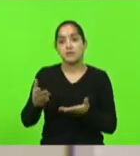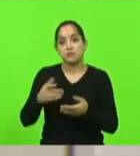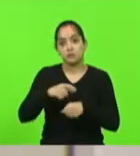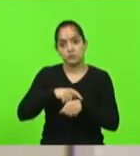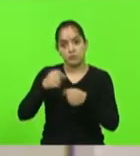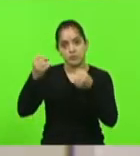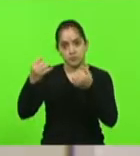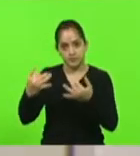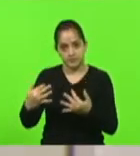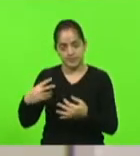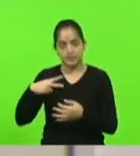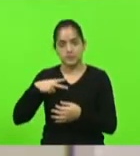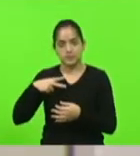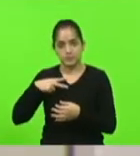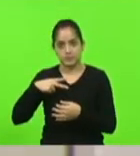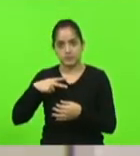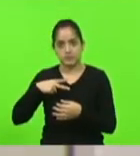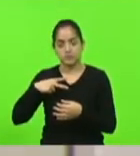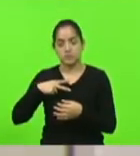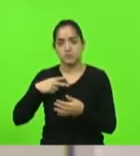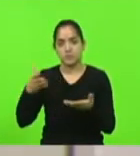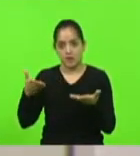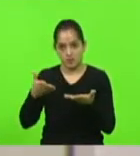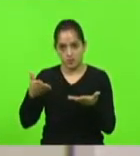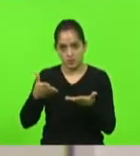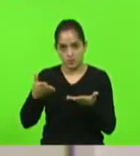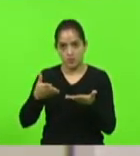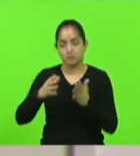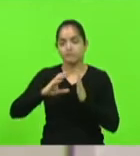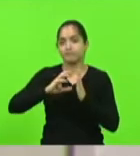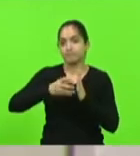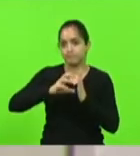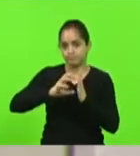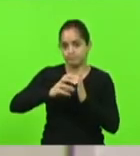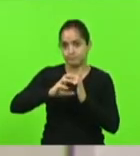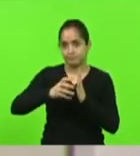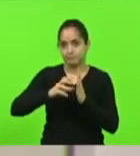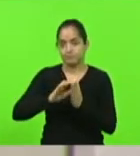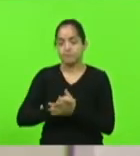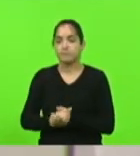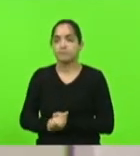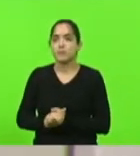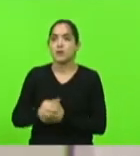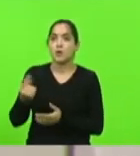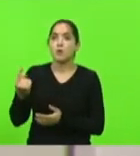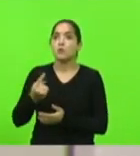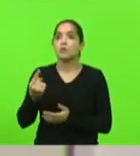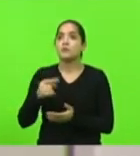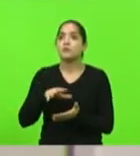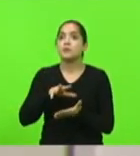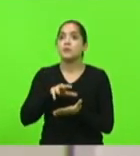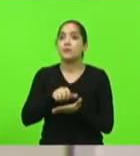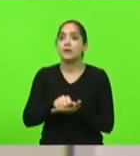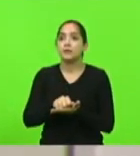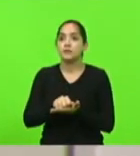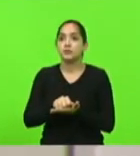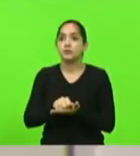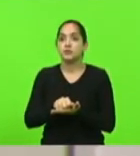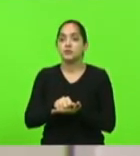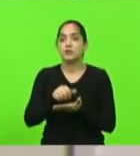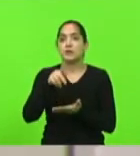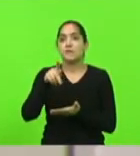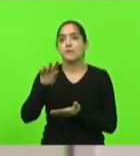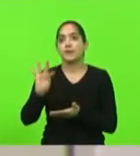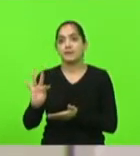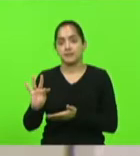pessoais. Entraremos imediatamente no horário destinado aos partidos políticos. E o primeiro partido do dia é o PT,